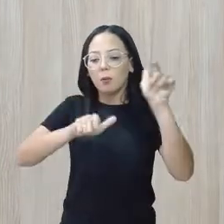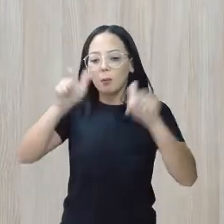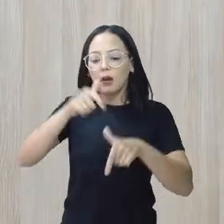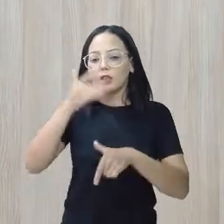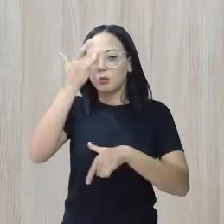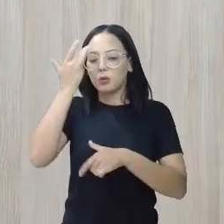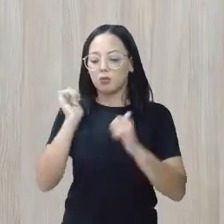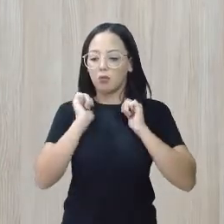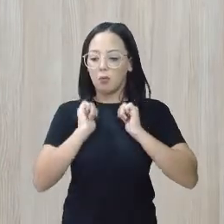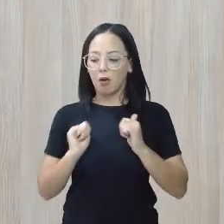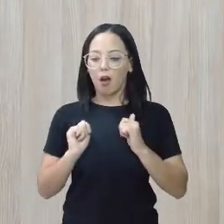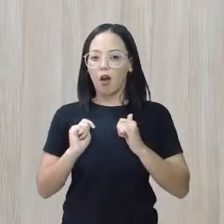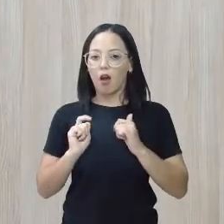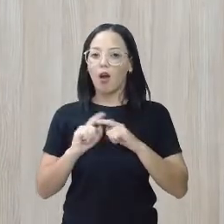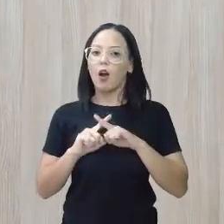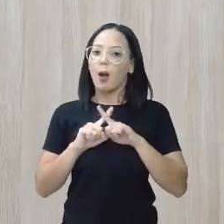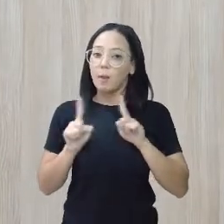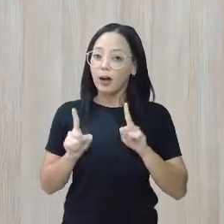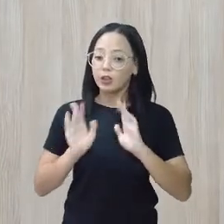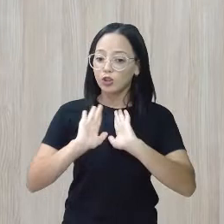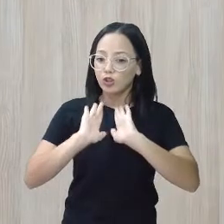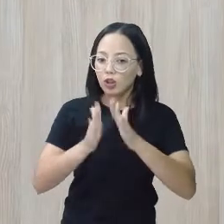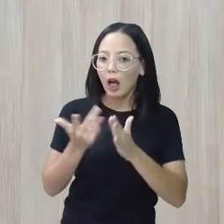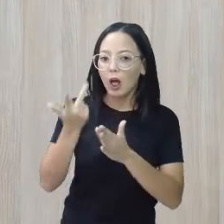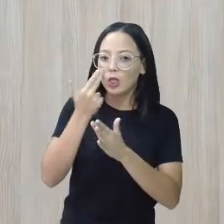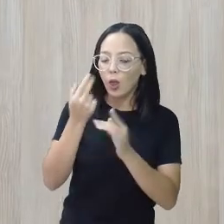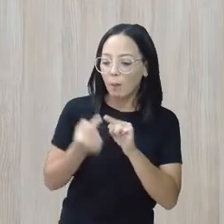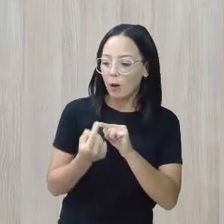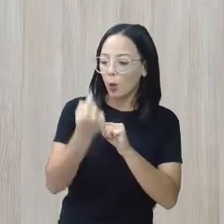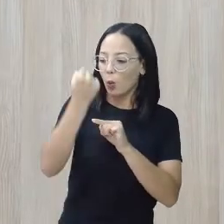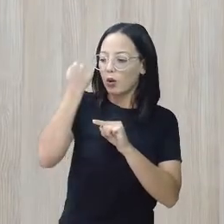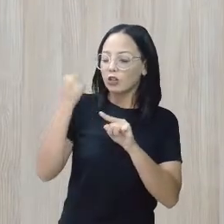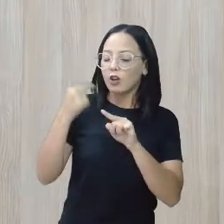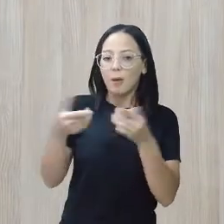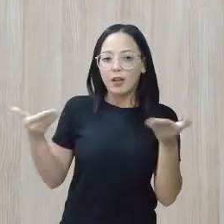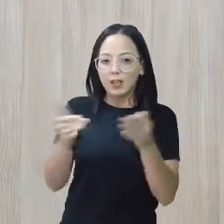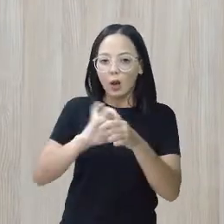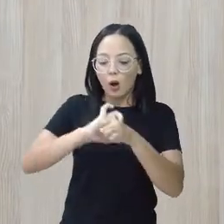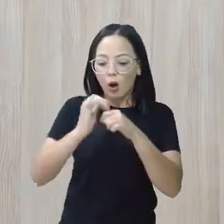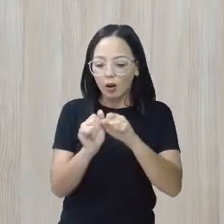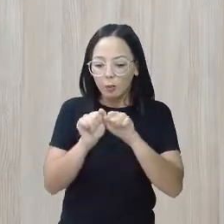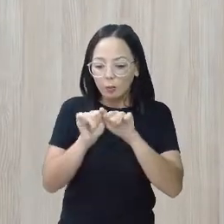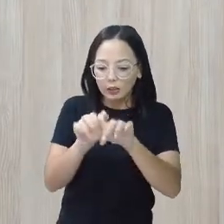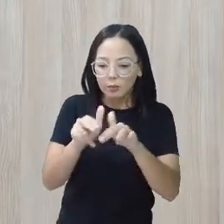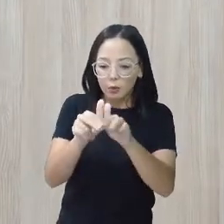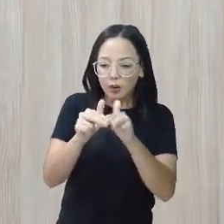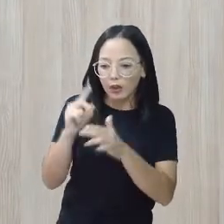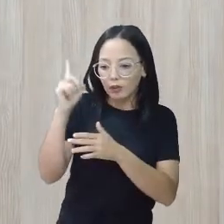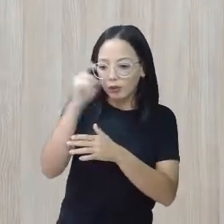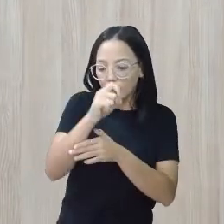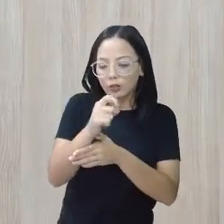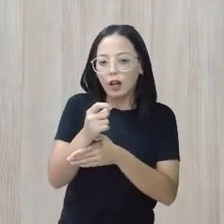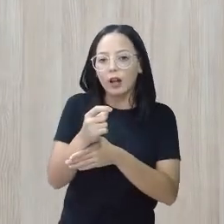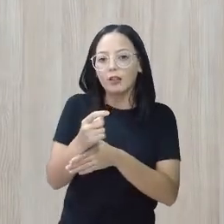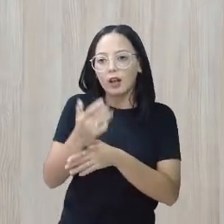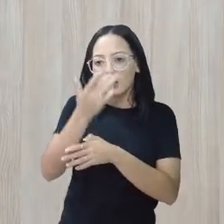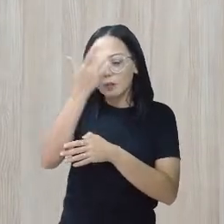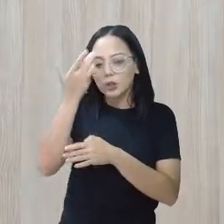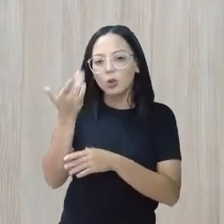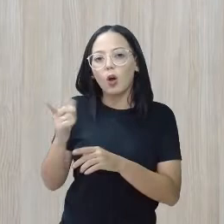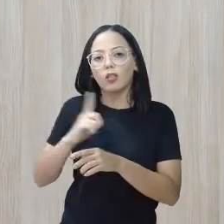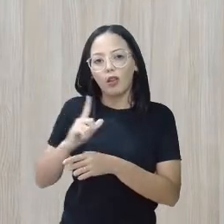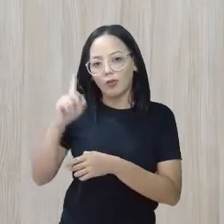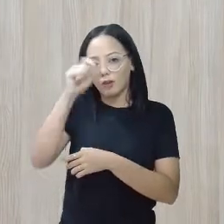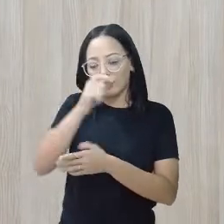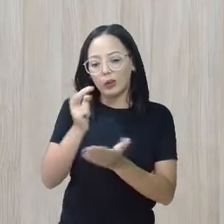são sedentárias, isso já era normal, mas diante da pandemia, com a dificuldade, até quem se exercitava muito teve